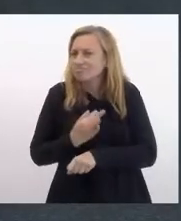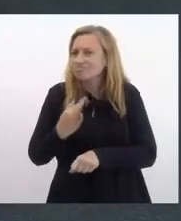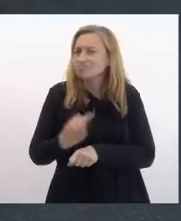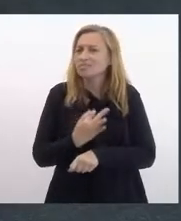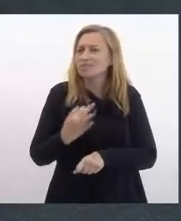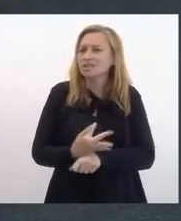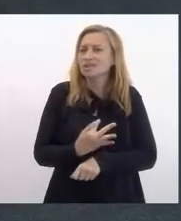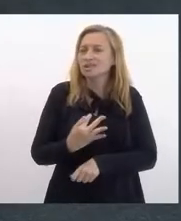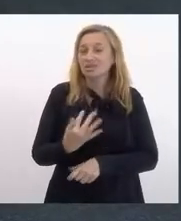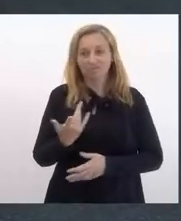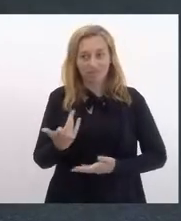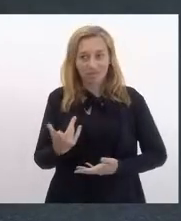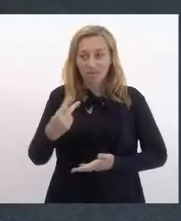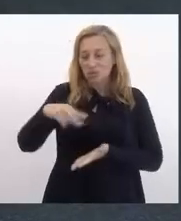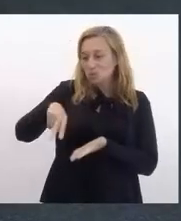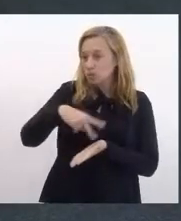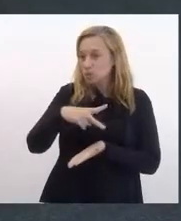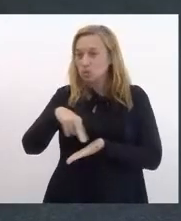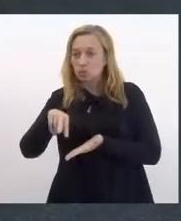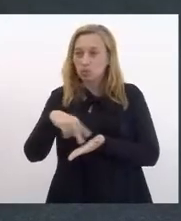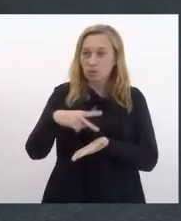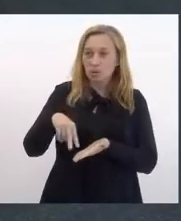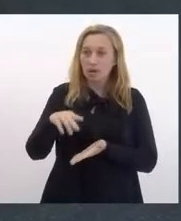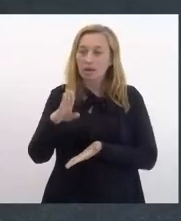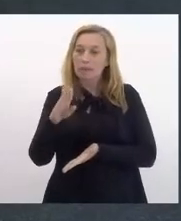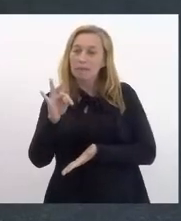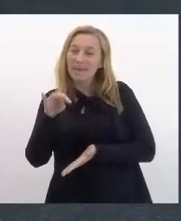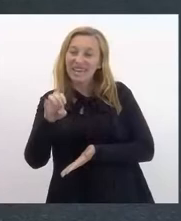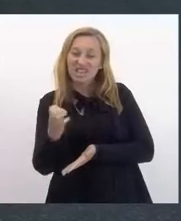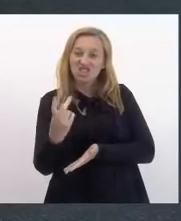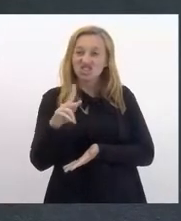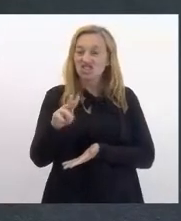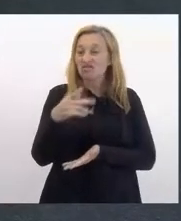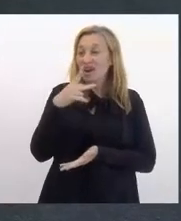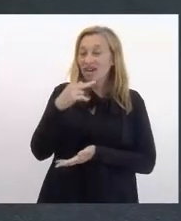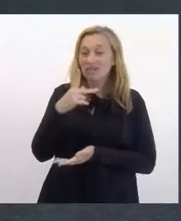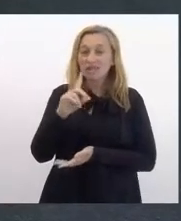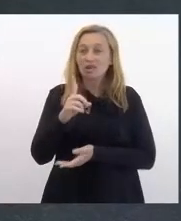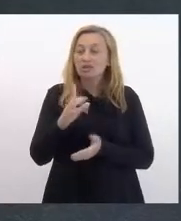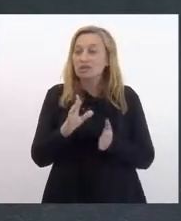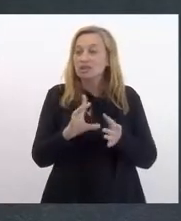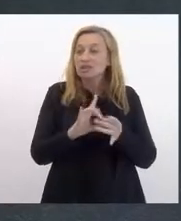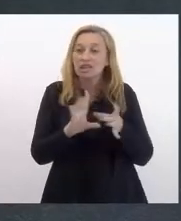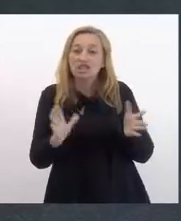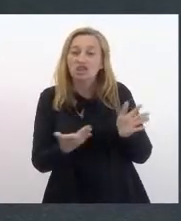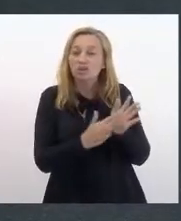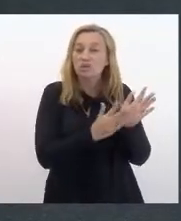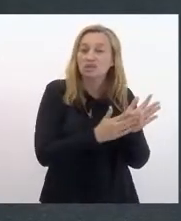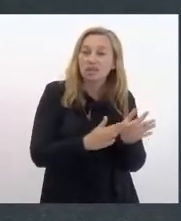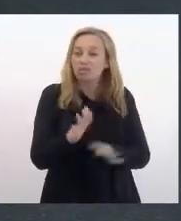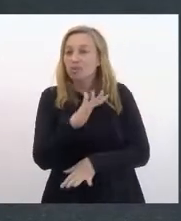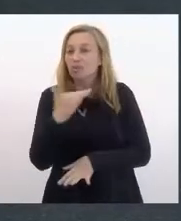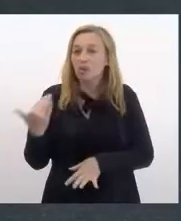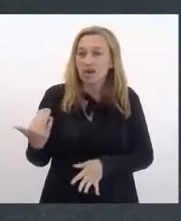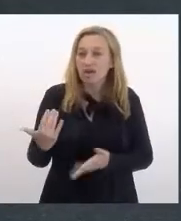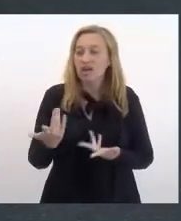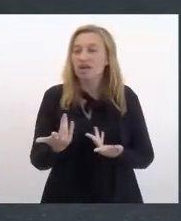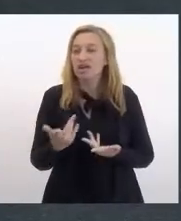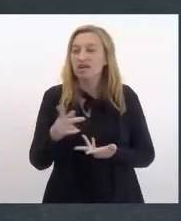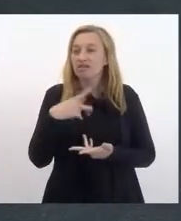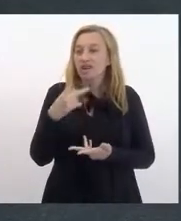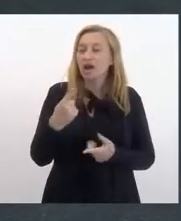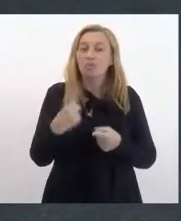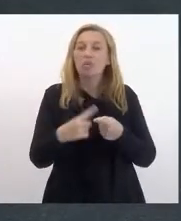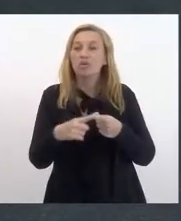Beth e sua andança. Beth que dizia não deixa o samba morrer. Beth que falava, né, como já foi dito aqui, por que que